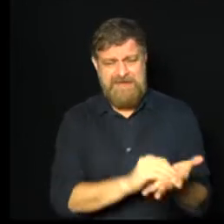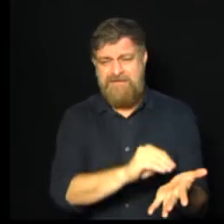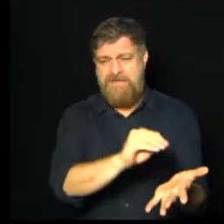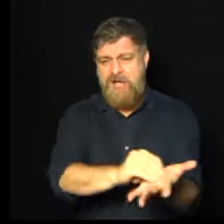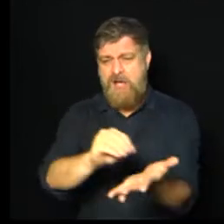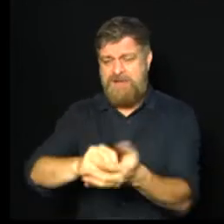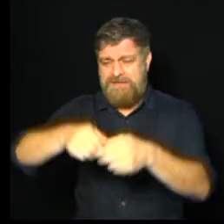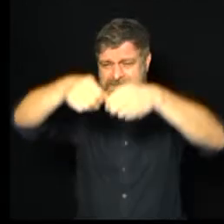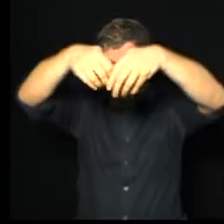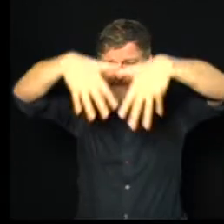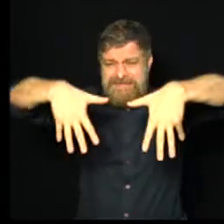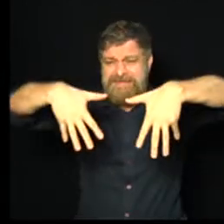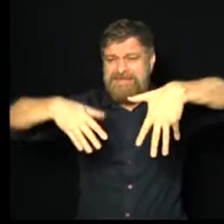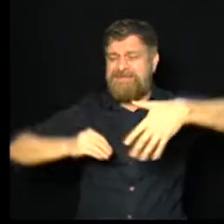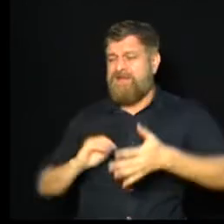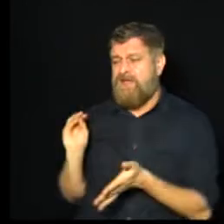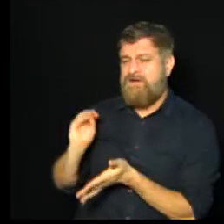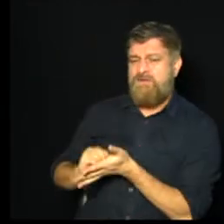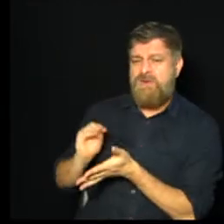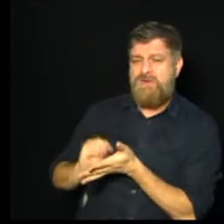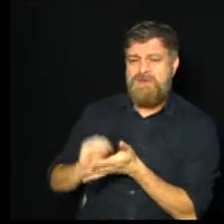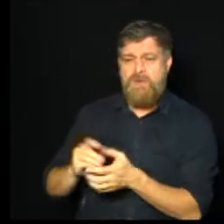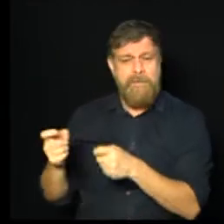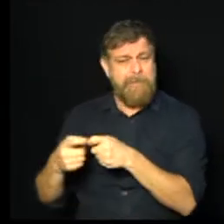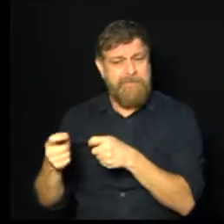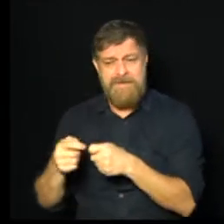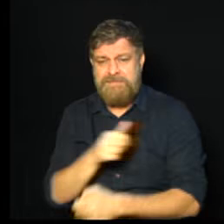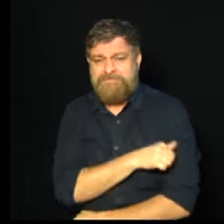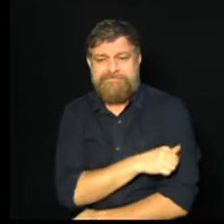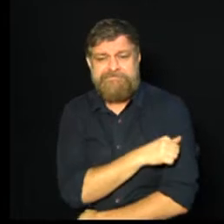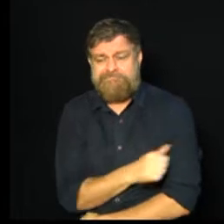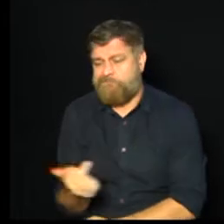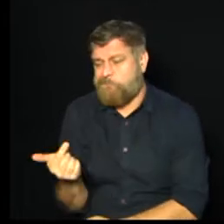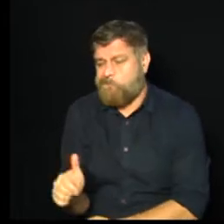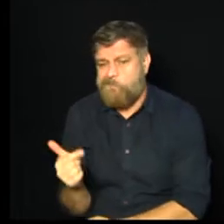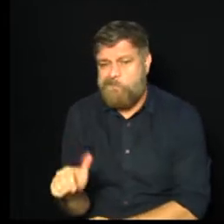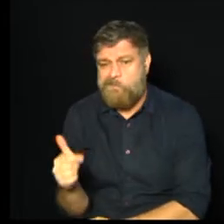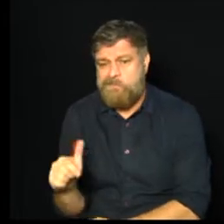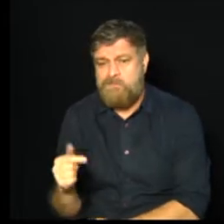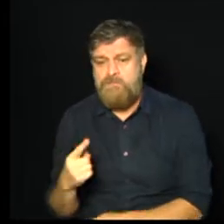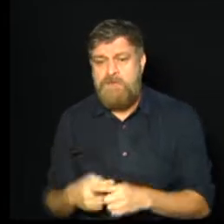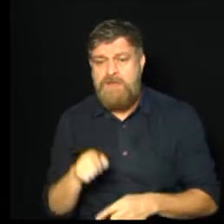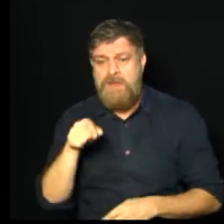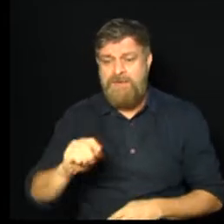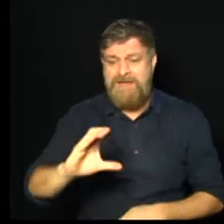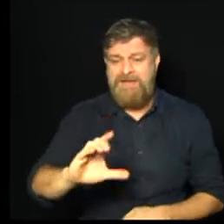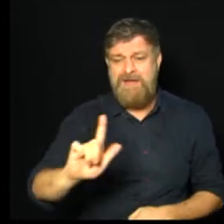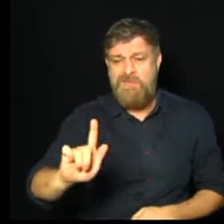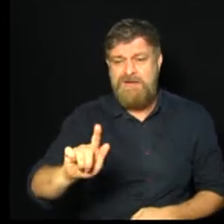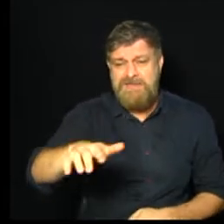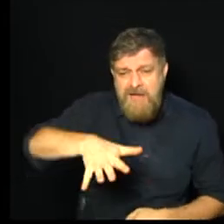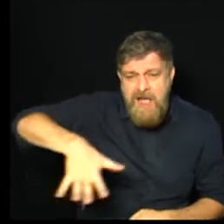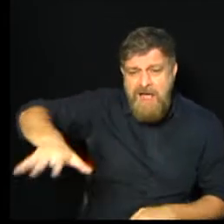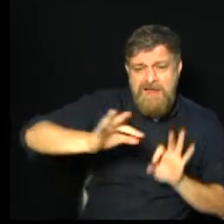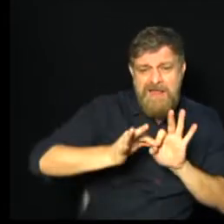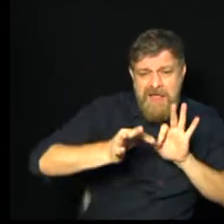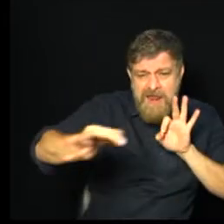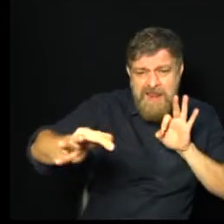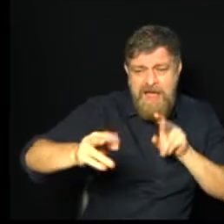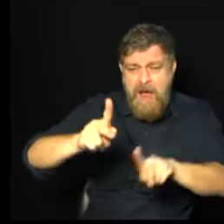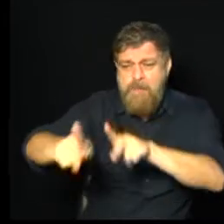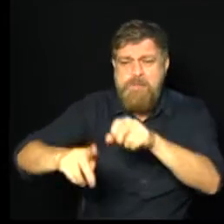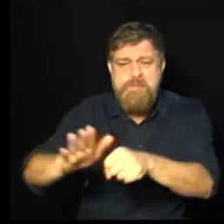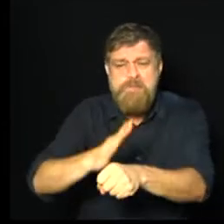de escala de médico, enfermeiro e técnico de enfermagem. E por que o Campo Grande? Porque é a área de maior demanda do